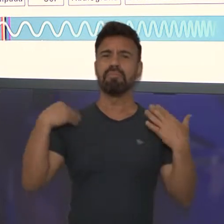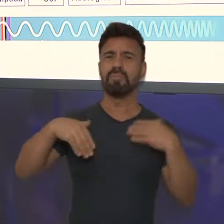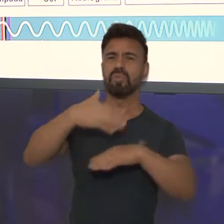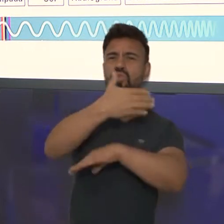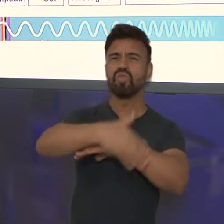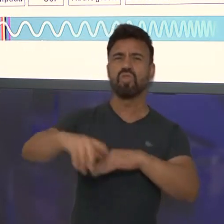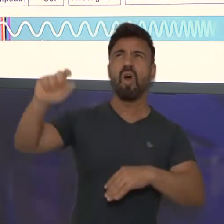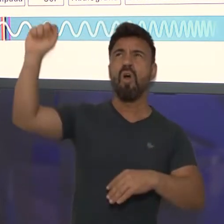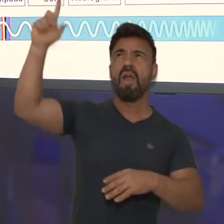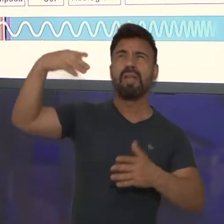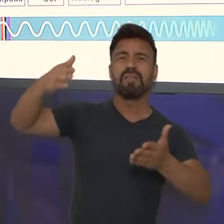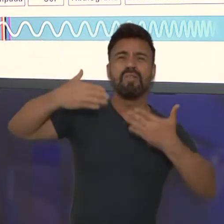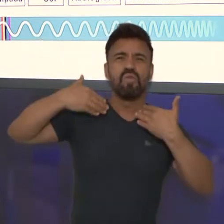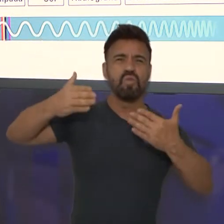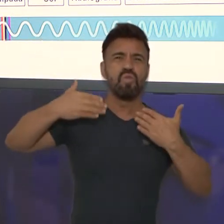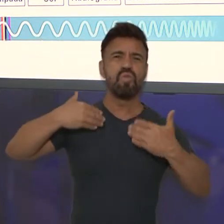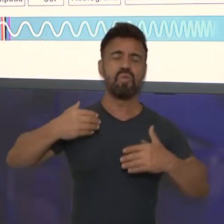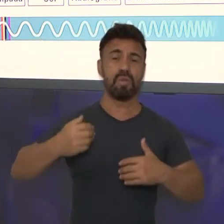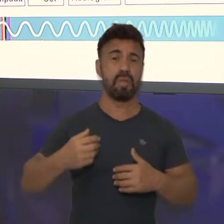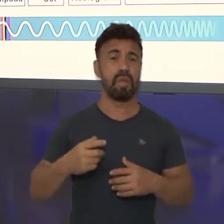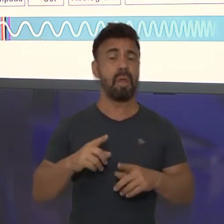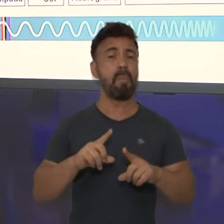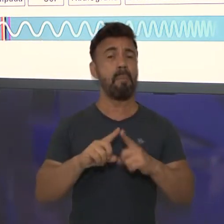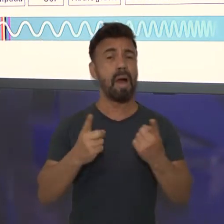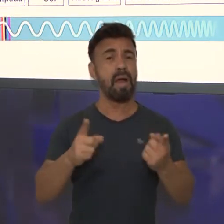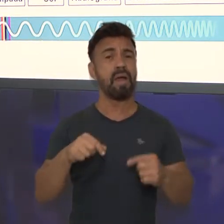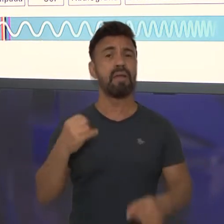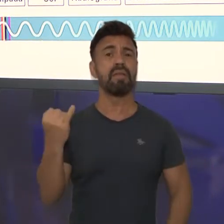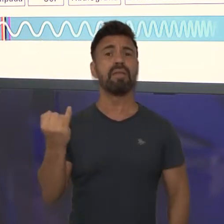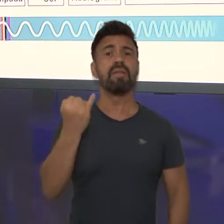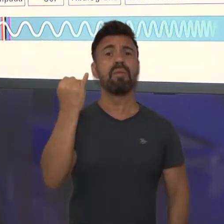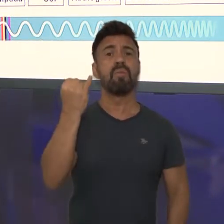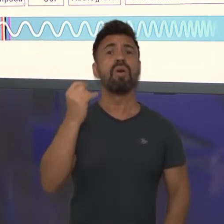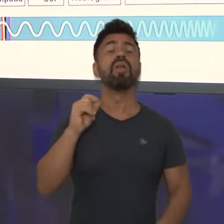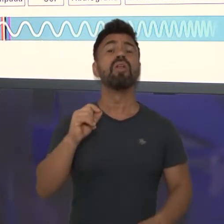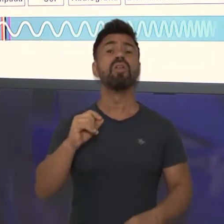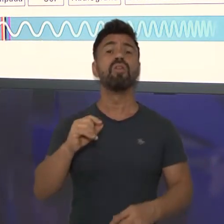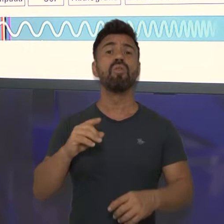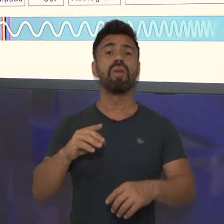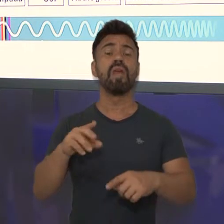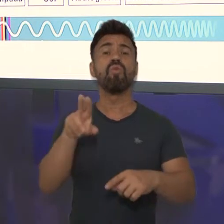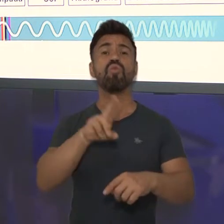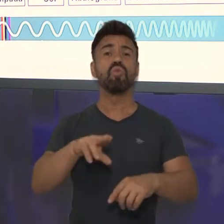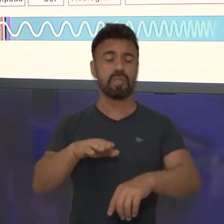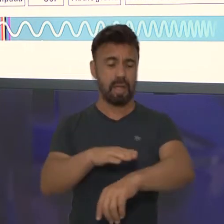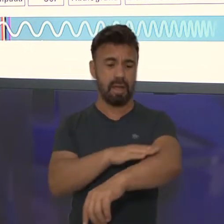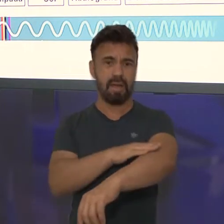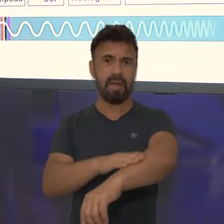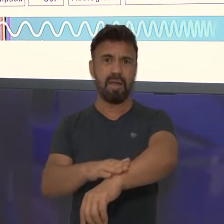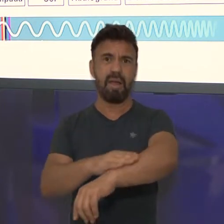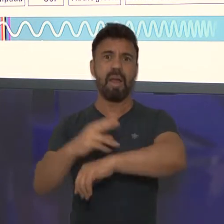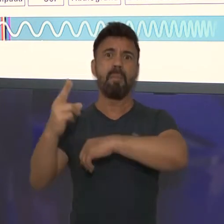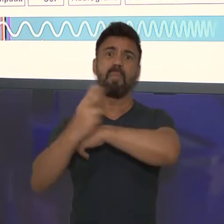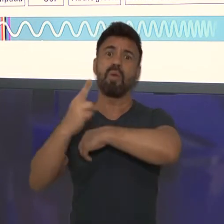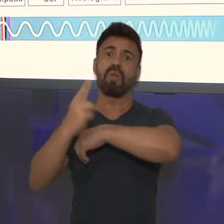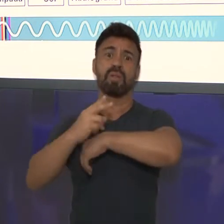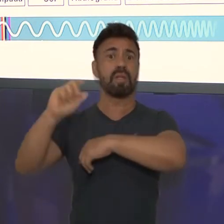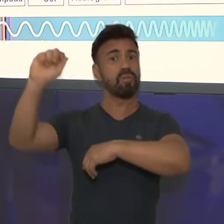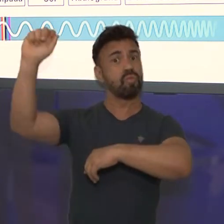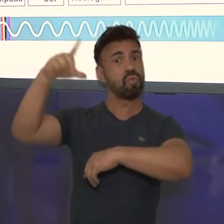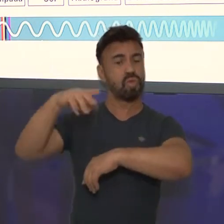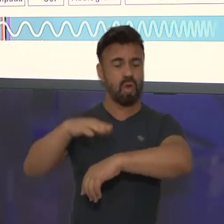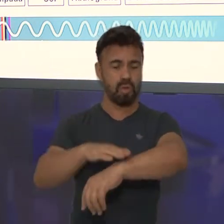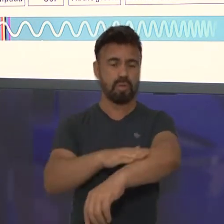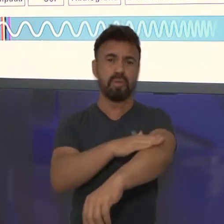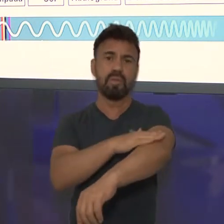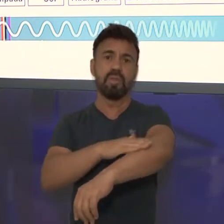sol quente, tudo bem, mas é importante a gente utilizar um protetor solar para proteger a nossa pele,